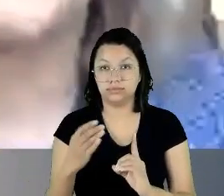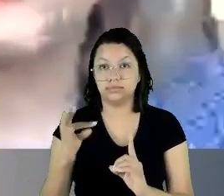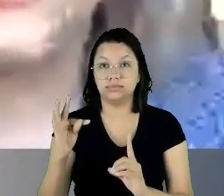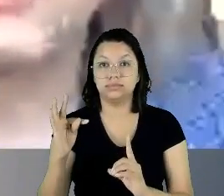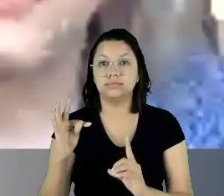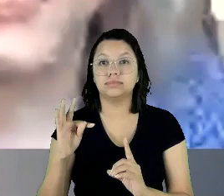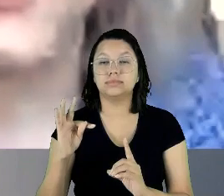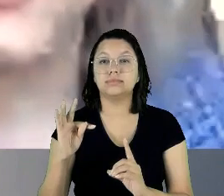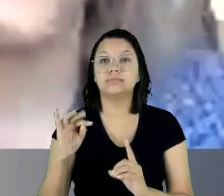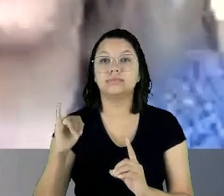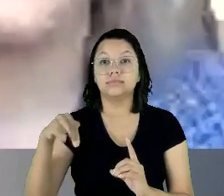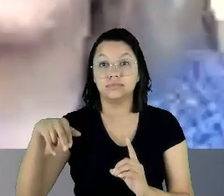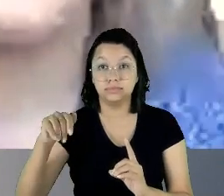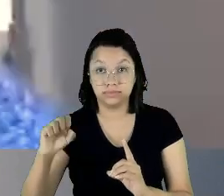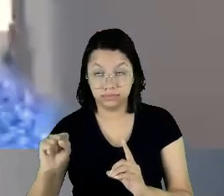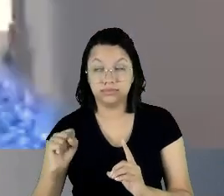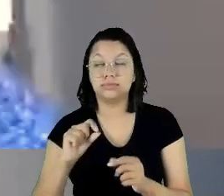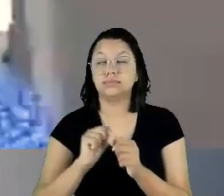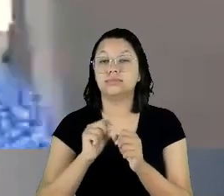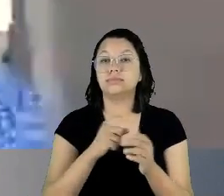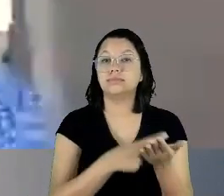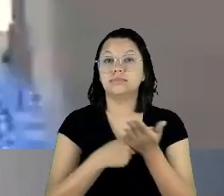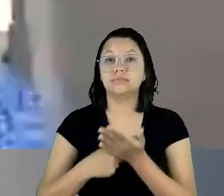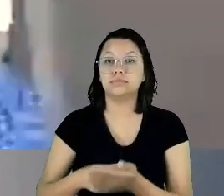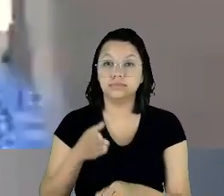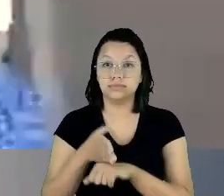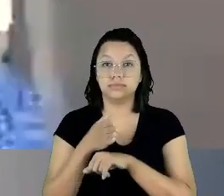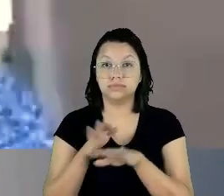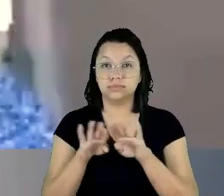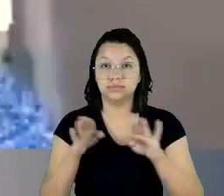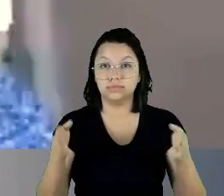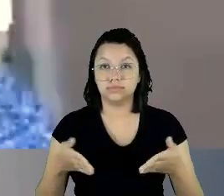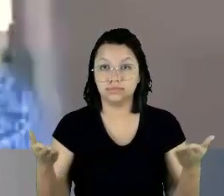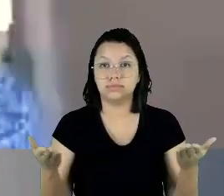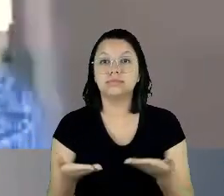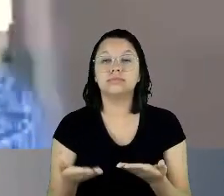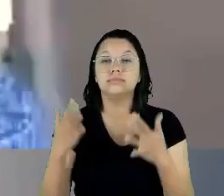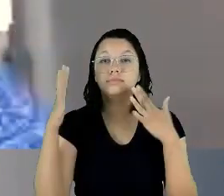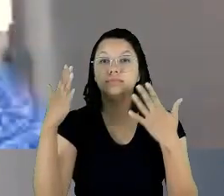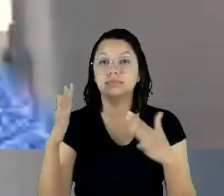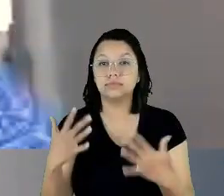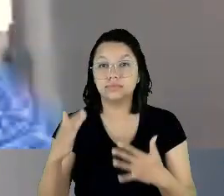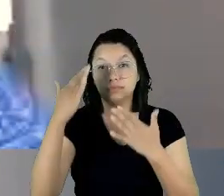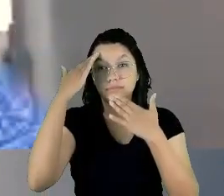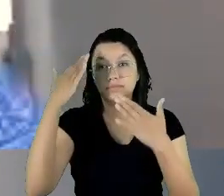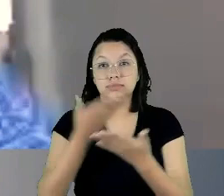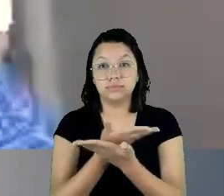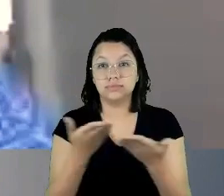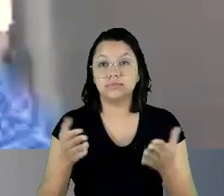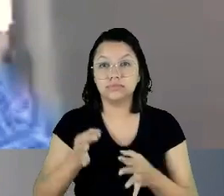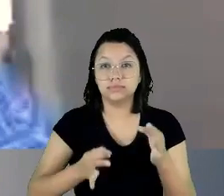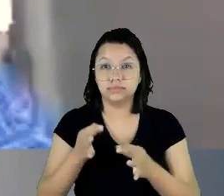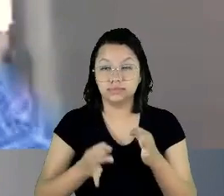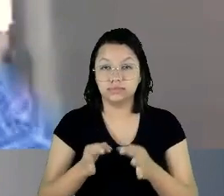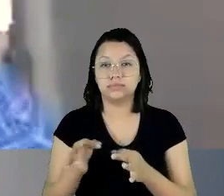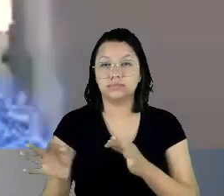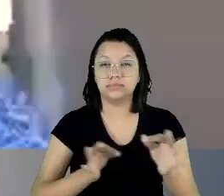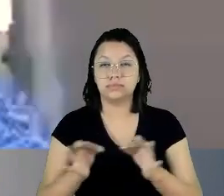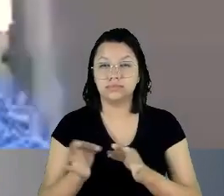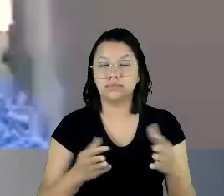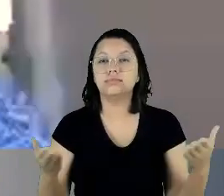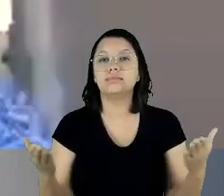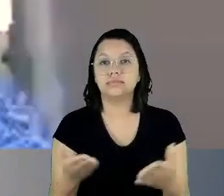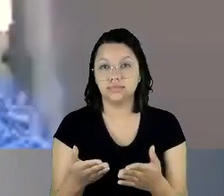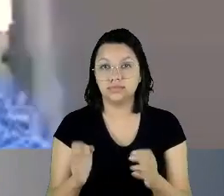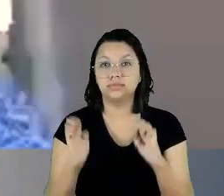Virgínia, que muito gentilmente me fez o convite para participar dessa mesa de hoje. Eu agradeço e parabenizo também a todas as juízas que organizaram esse evento,